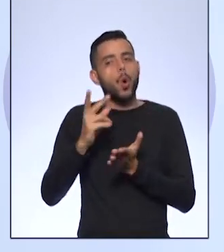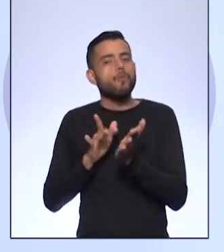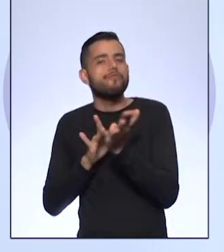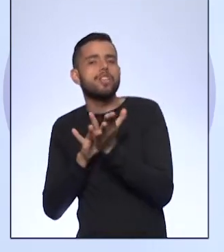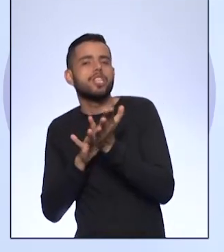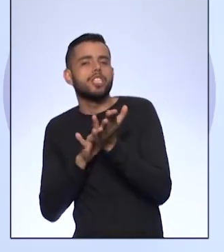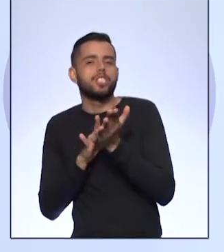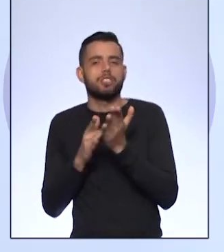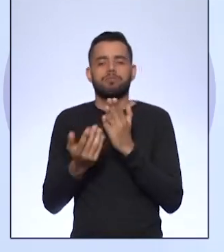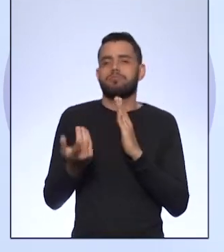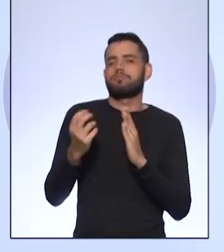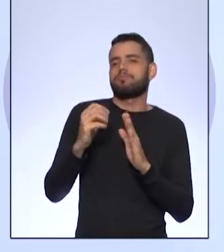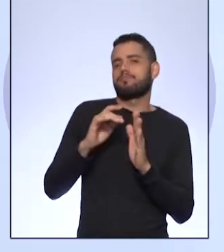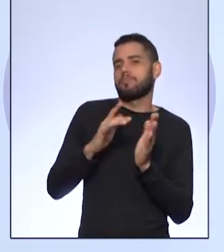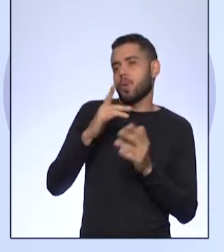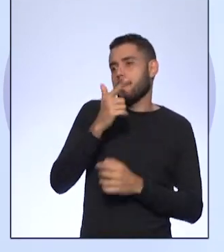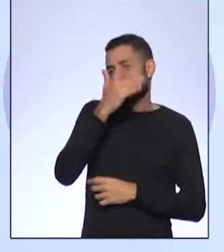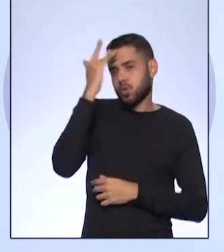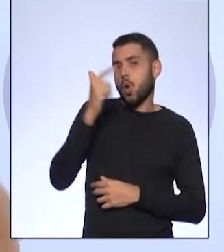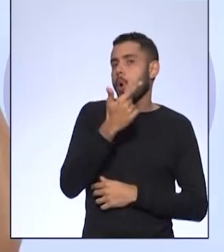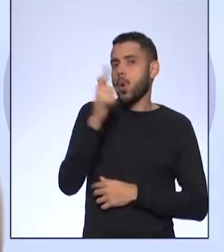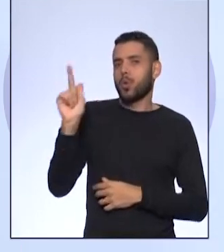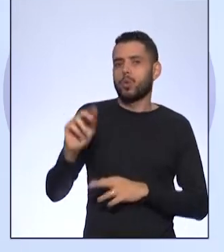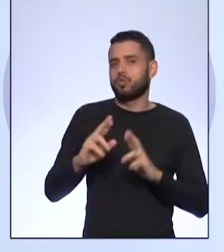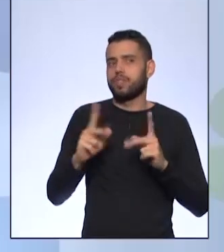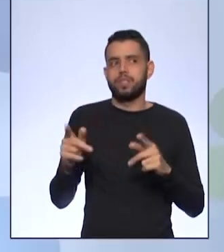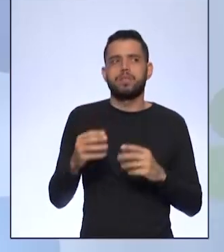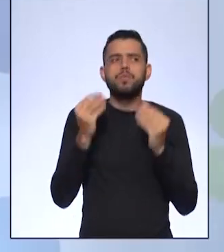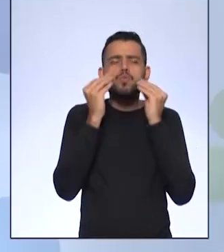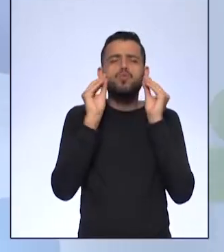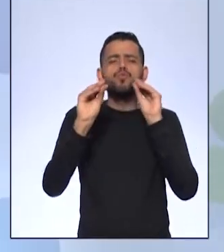pessoa diferente. Medrosa, forte, sei lá. Ó,